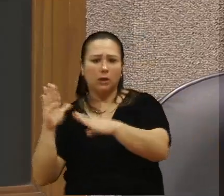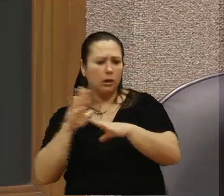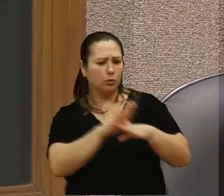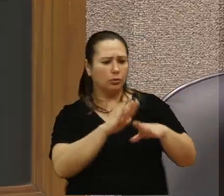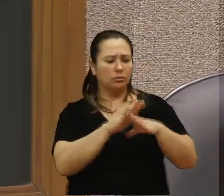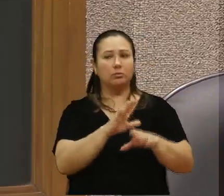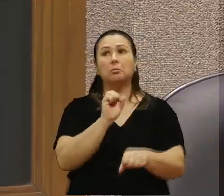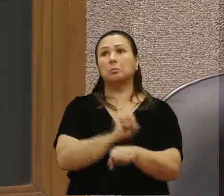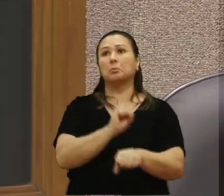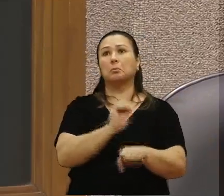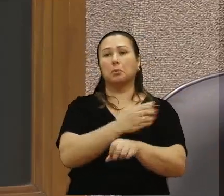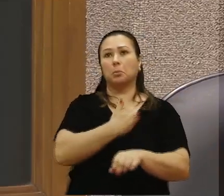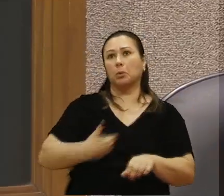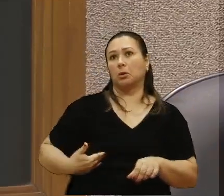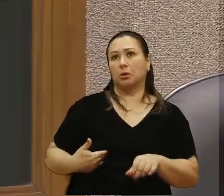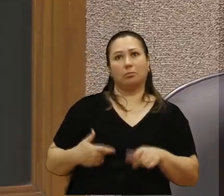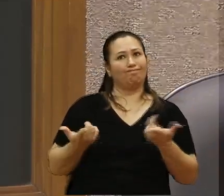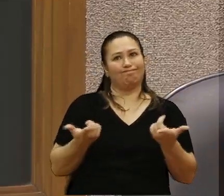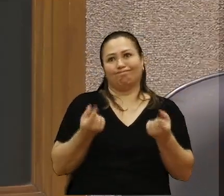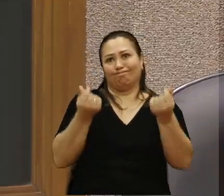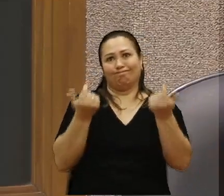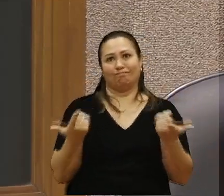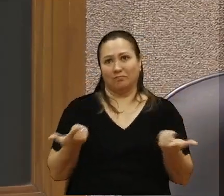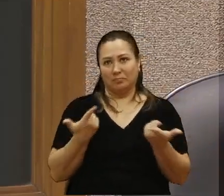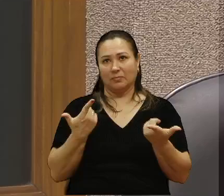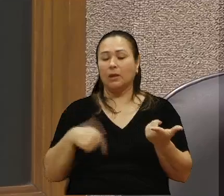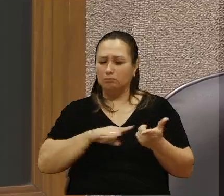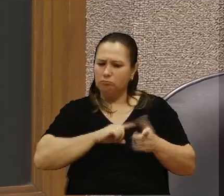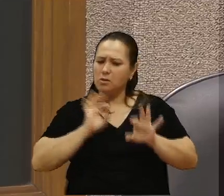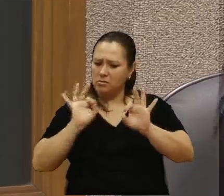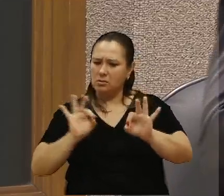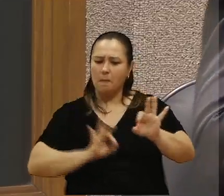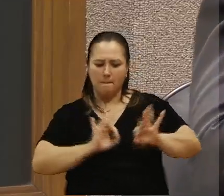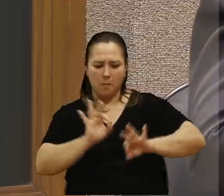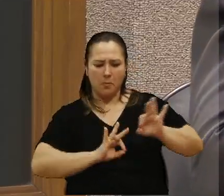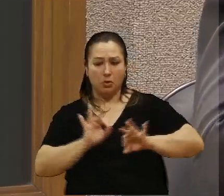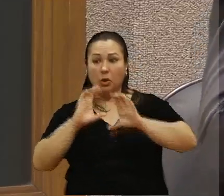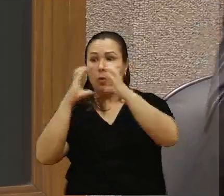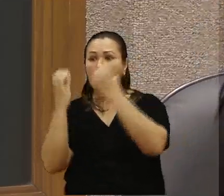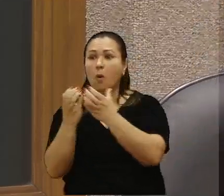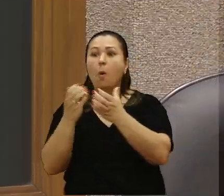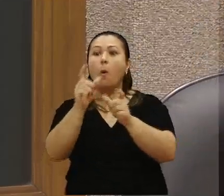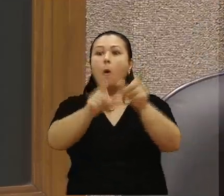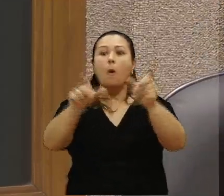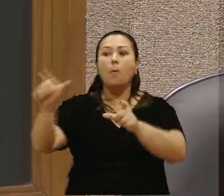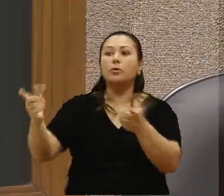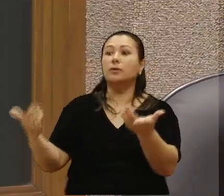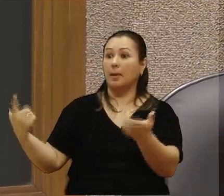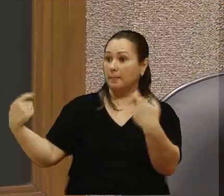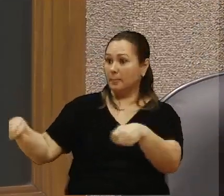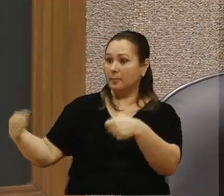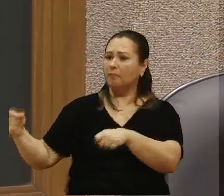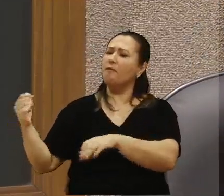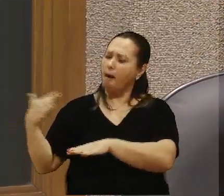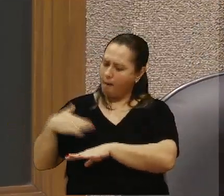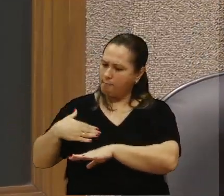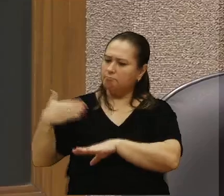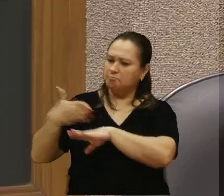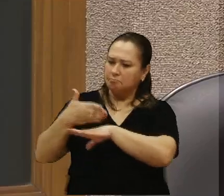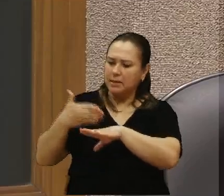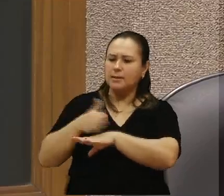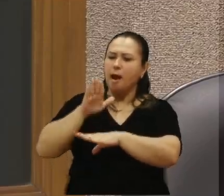público. E eu tenho certeza que neste projeto, a própria comunidade, se precisar, vai estar